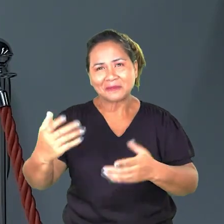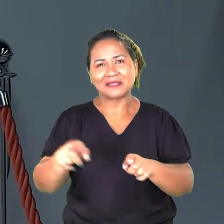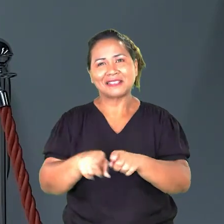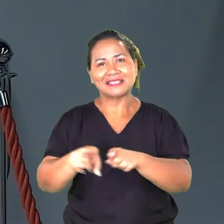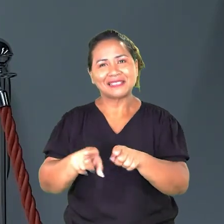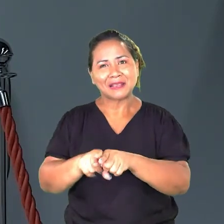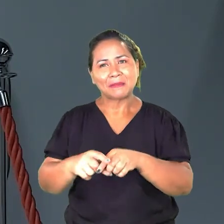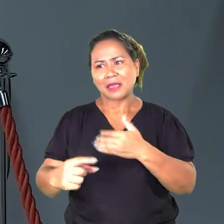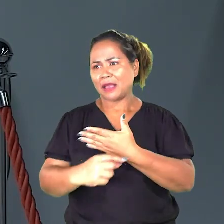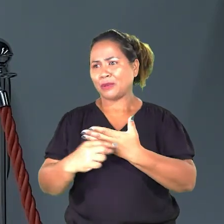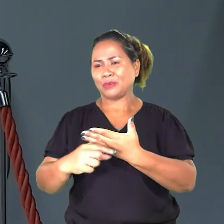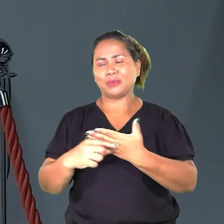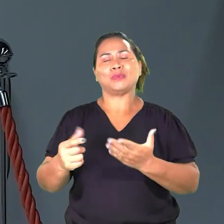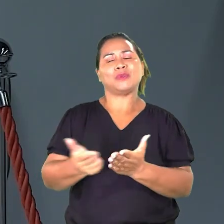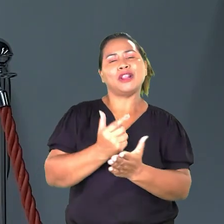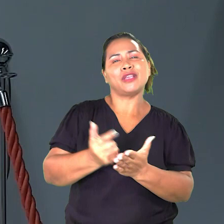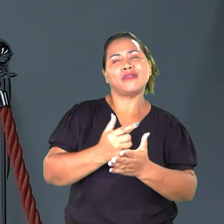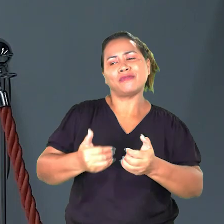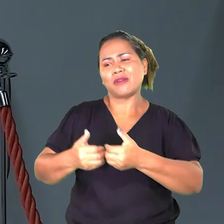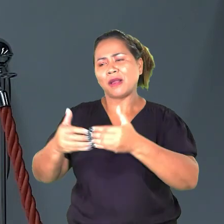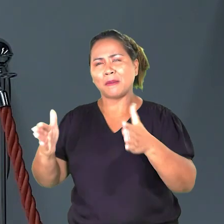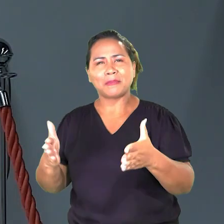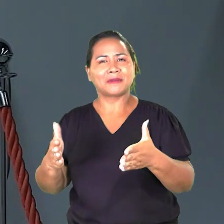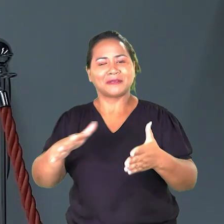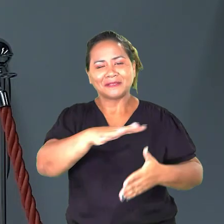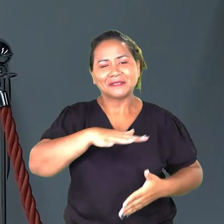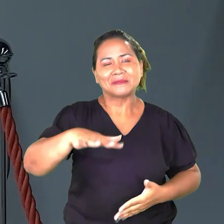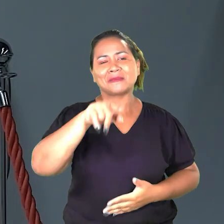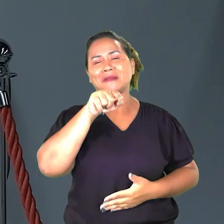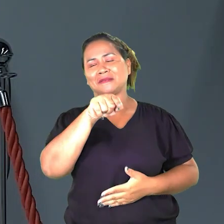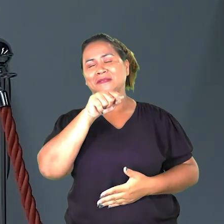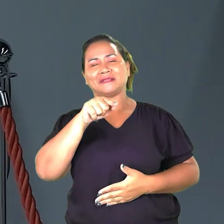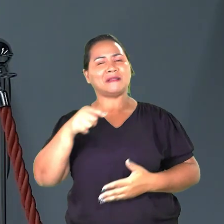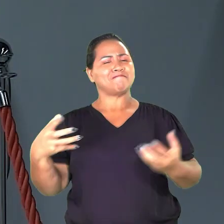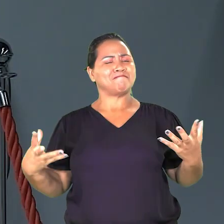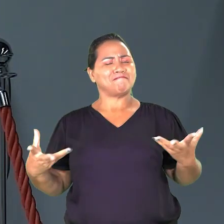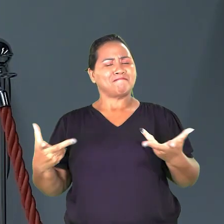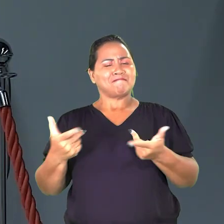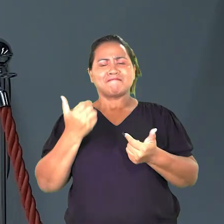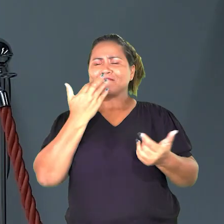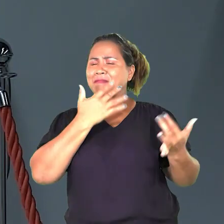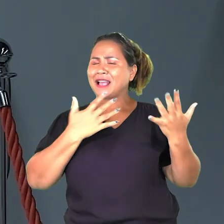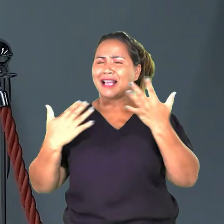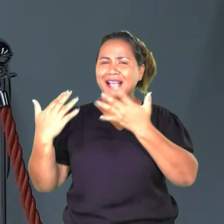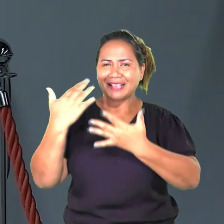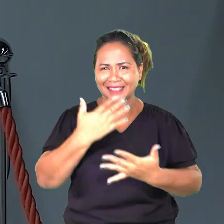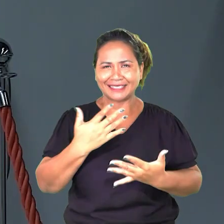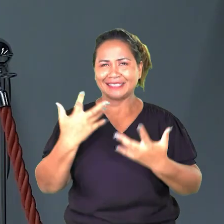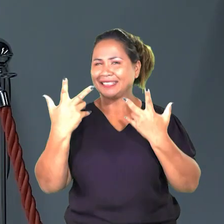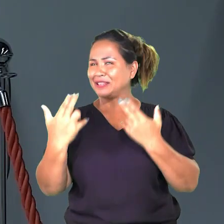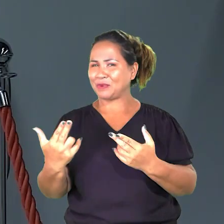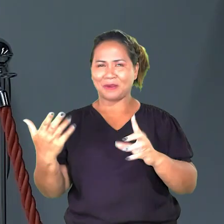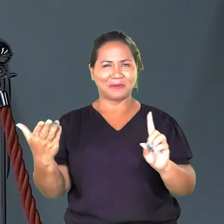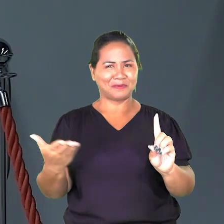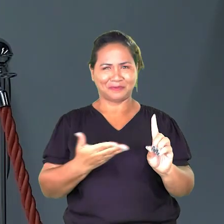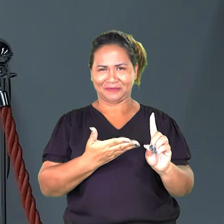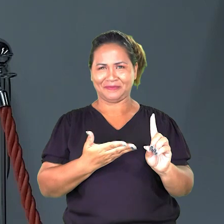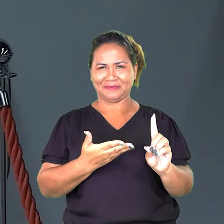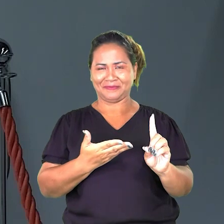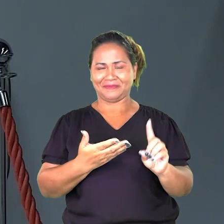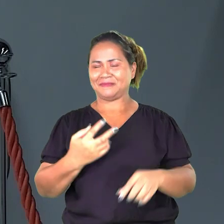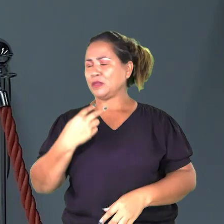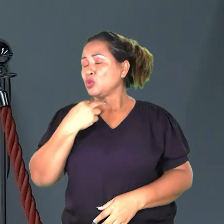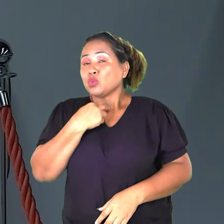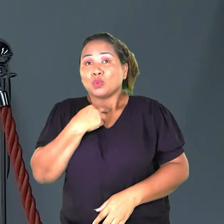culturais e artísticas, de sarau literários e musicais, lançamentos de livros, que seja um espaço tão vibrante